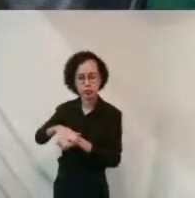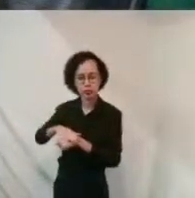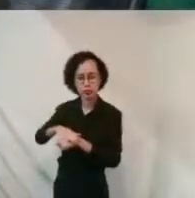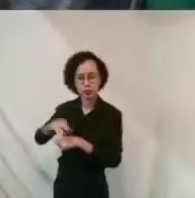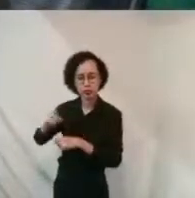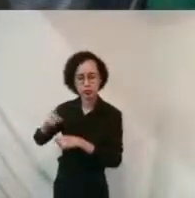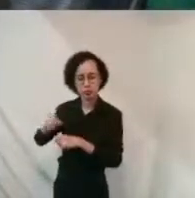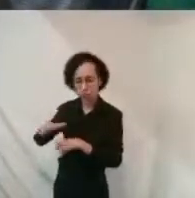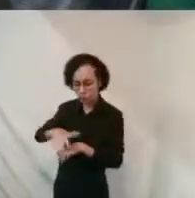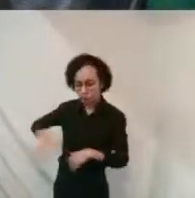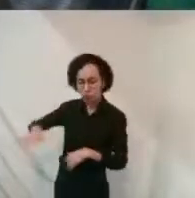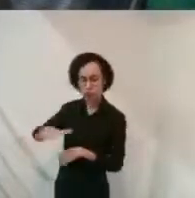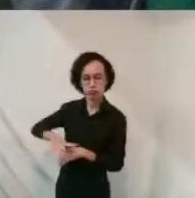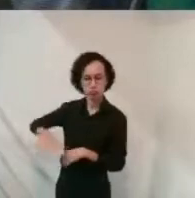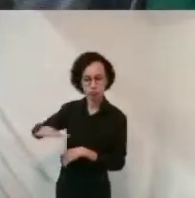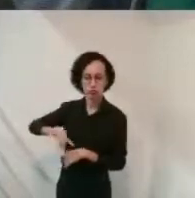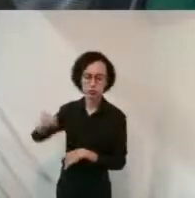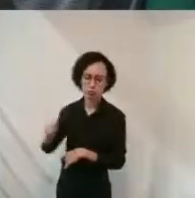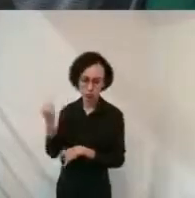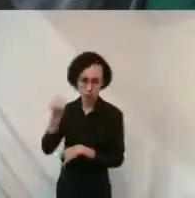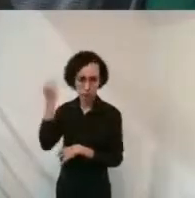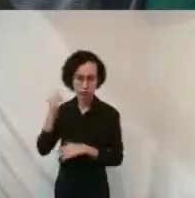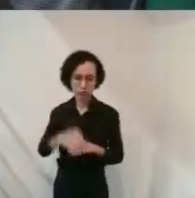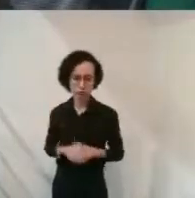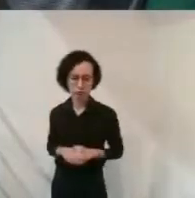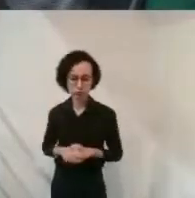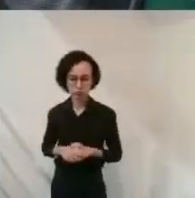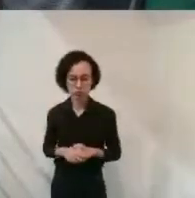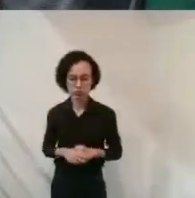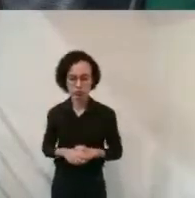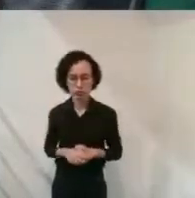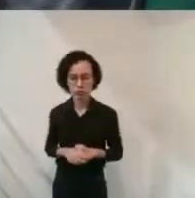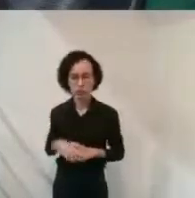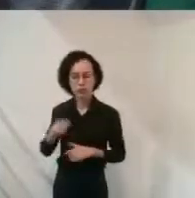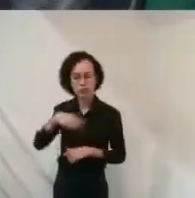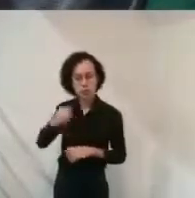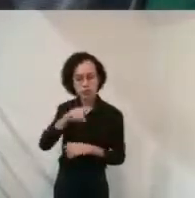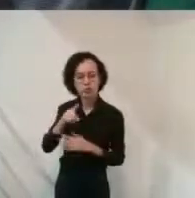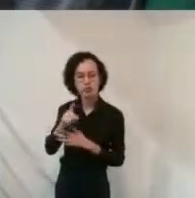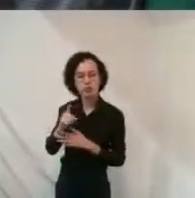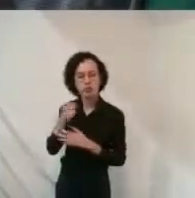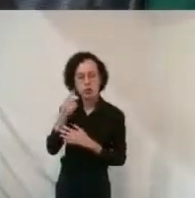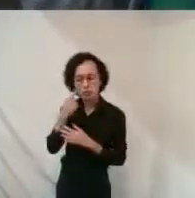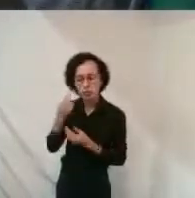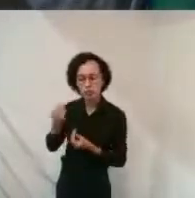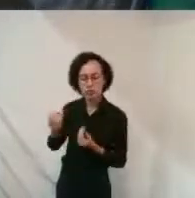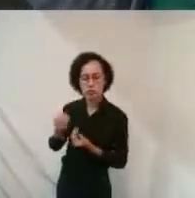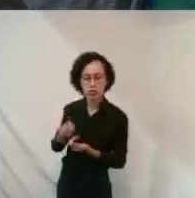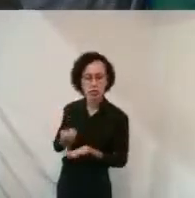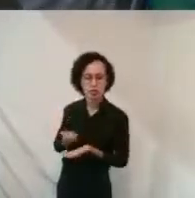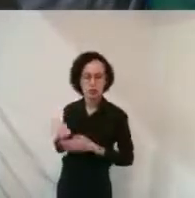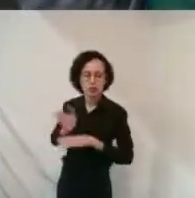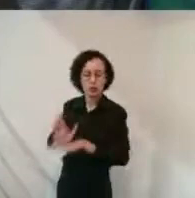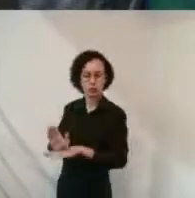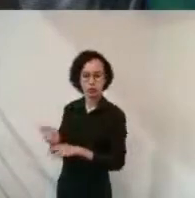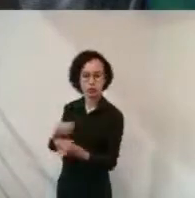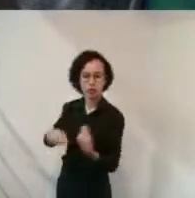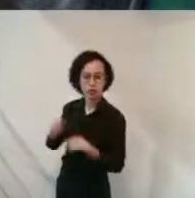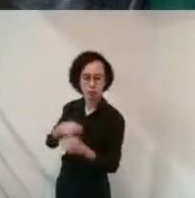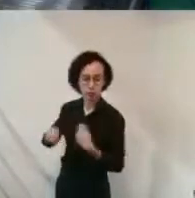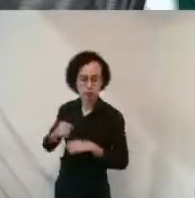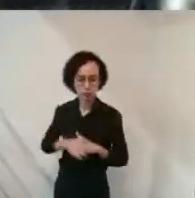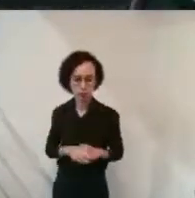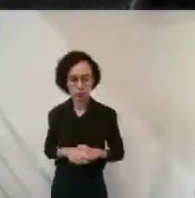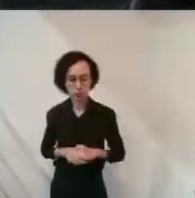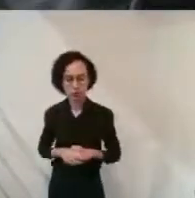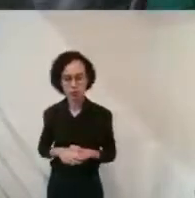do aterro. Então, é fundamental isso. Então, melhora. E você traz atividade econômica, né, onde não tinha. Né?